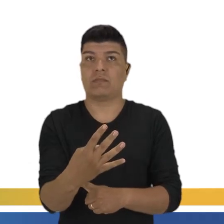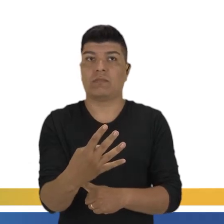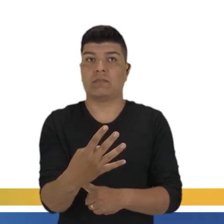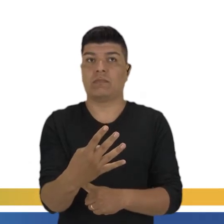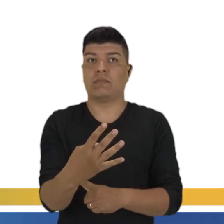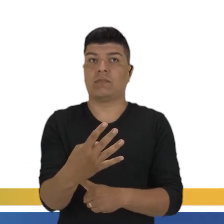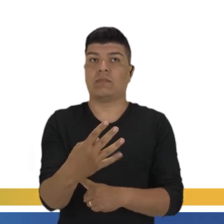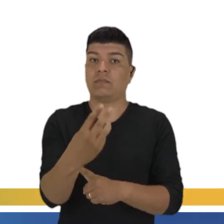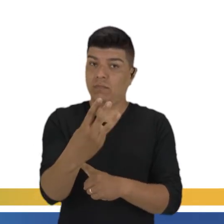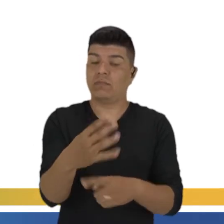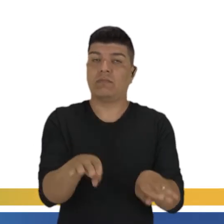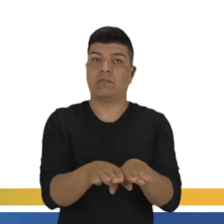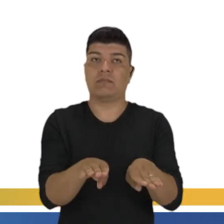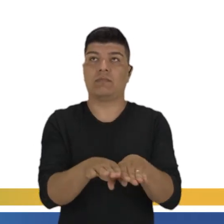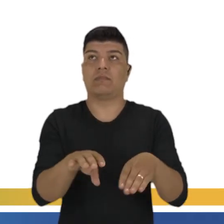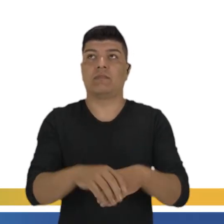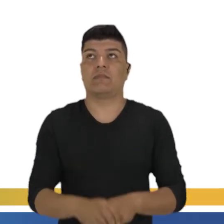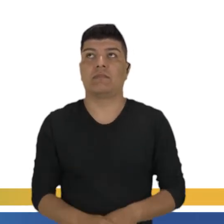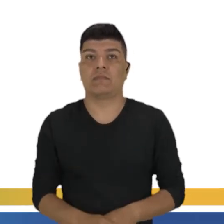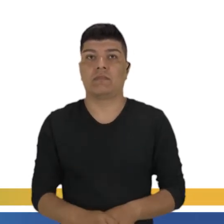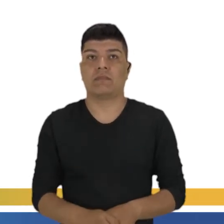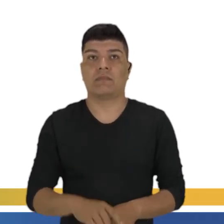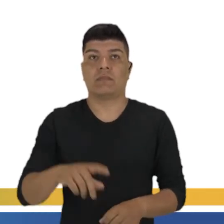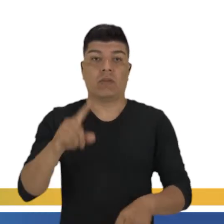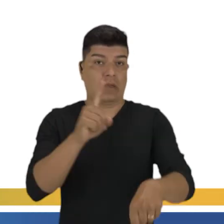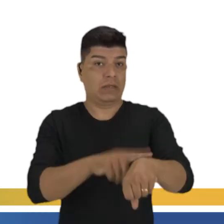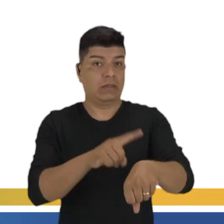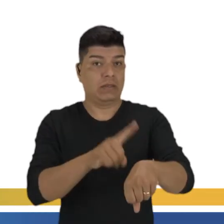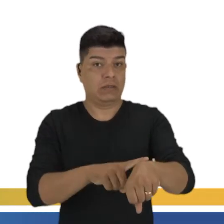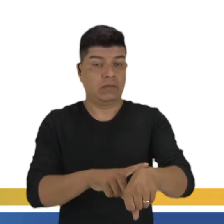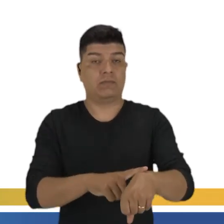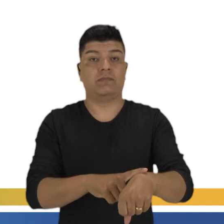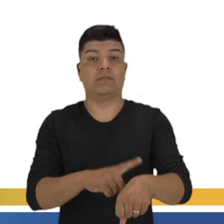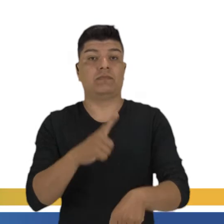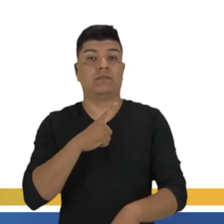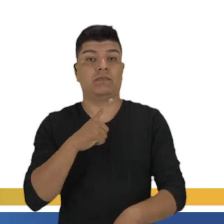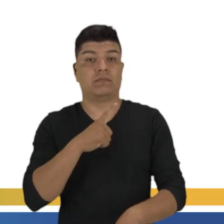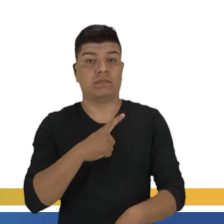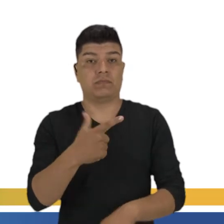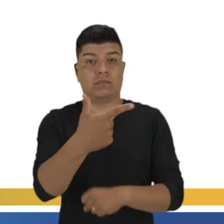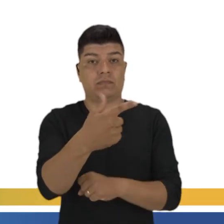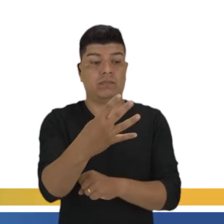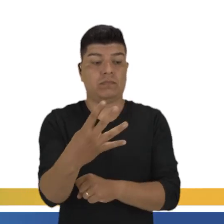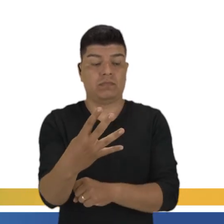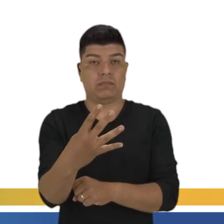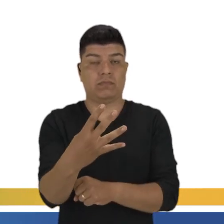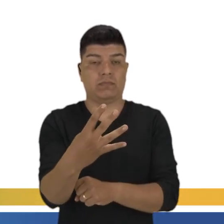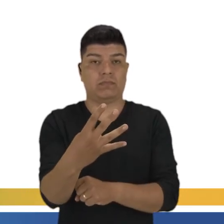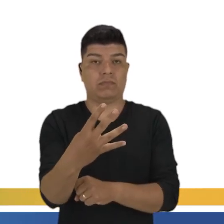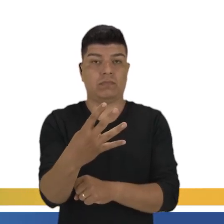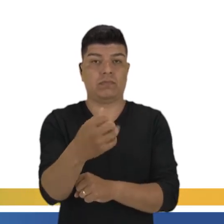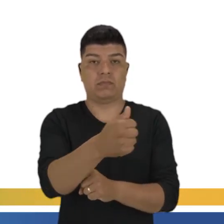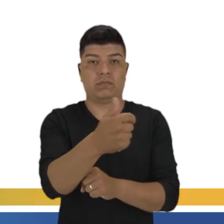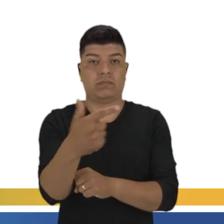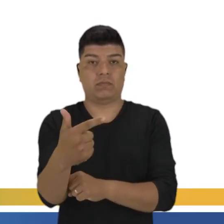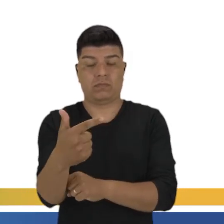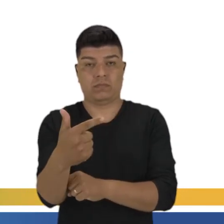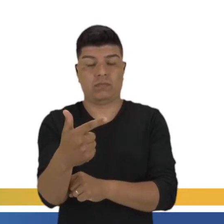e o 3, né? Já em tempo, nós temos 24,